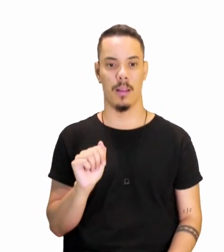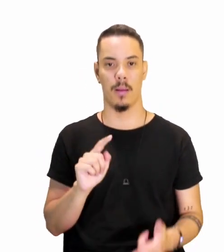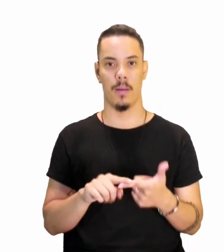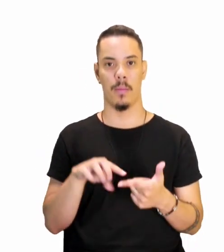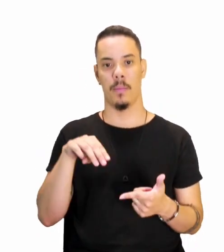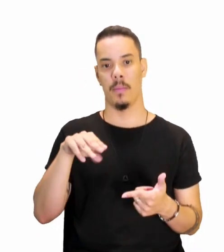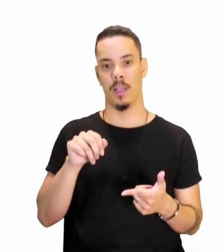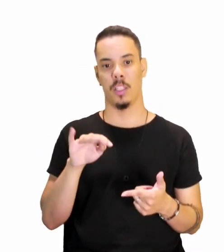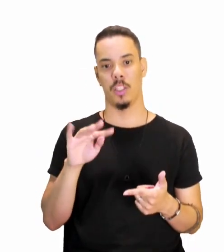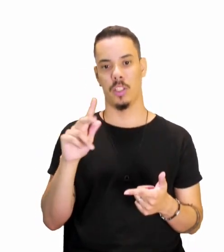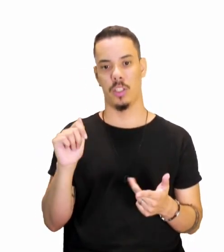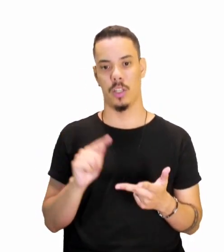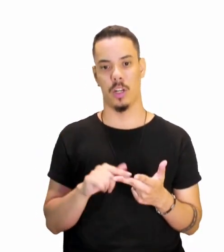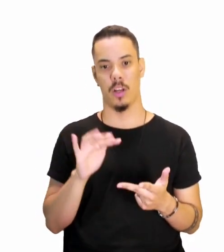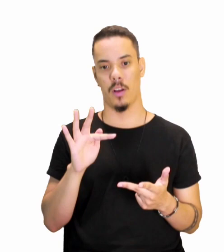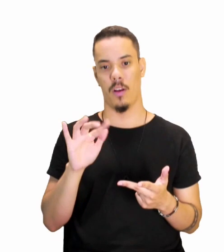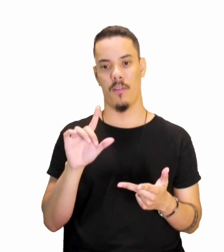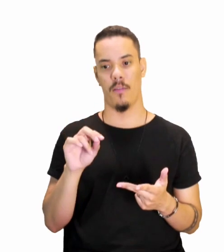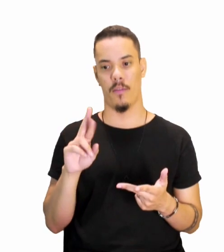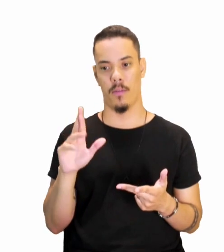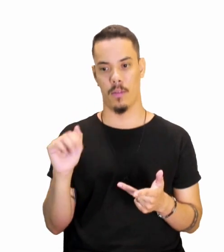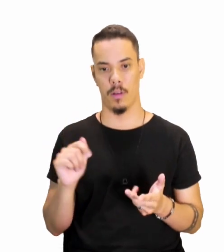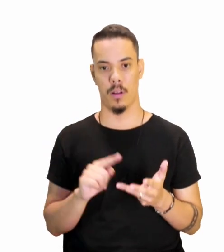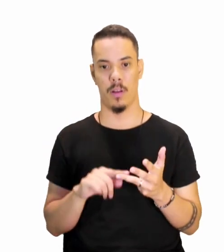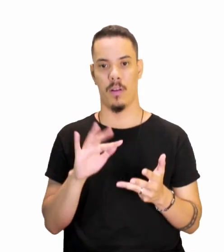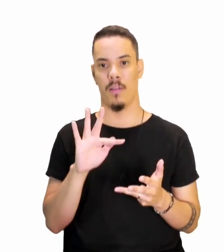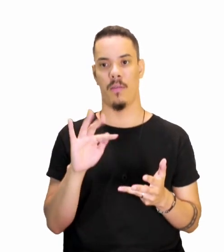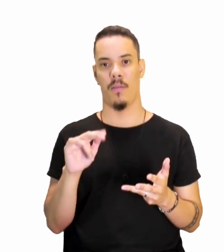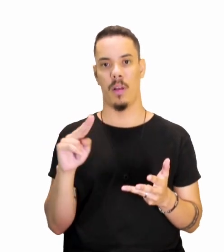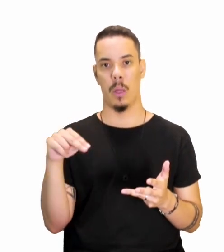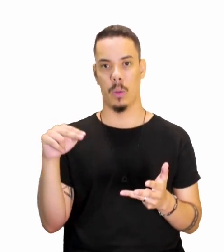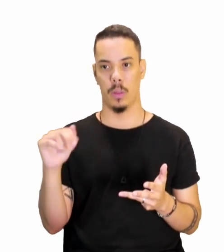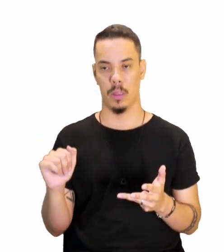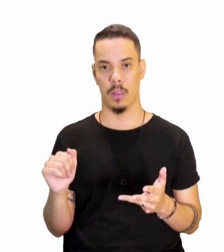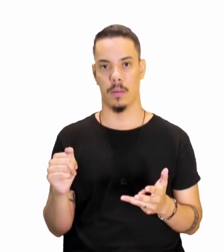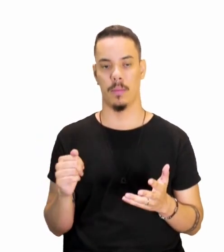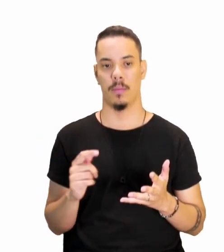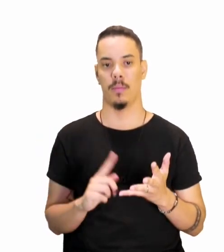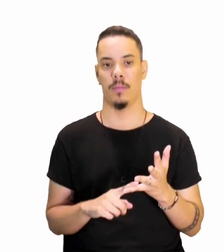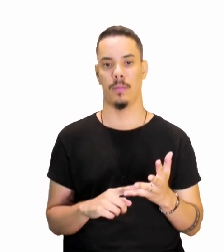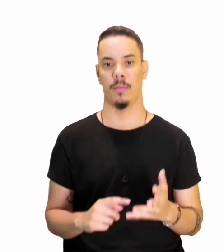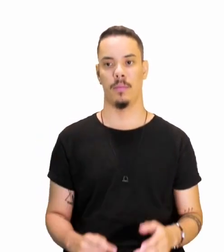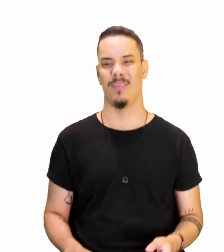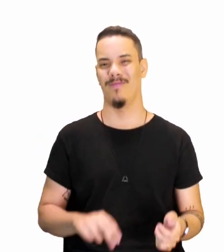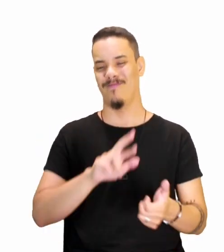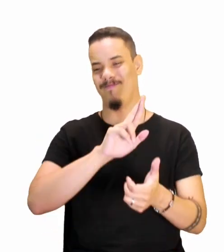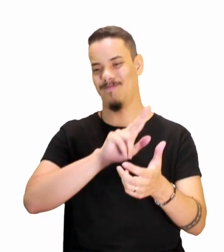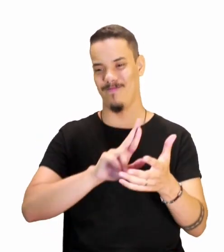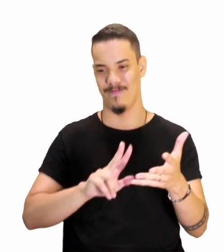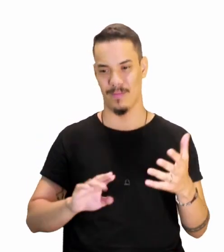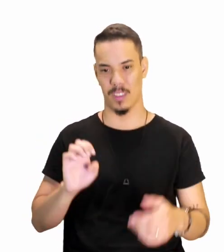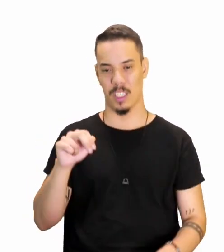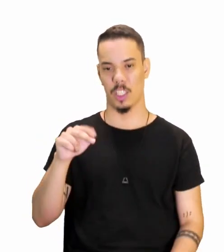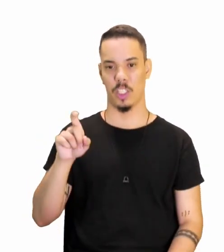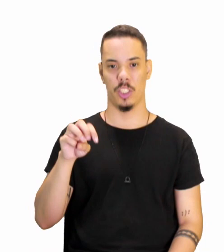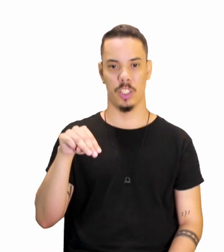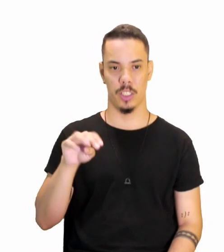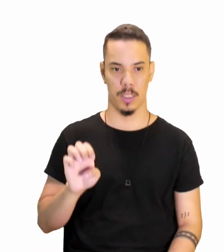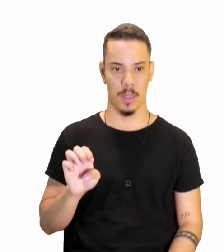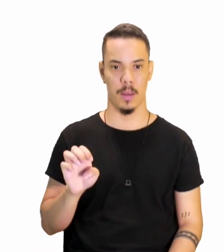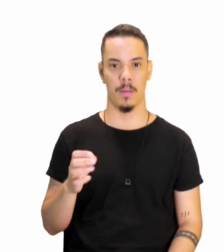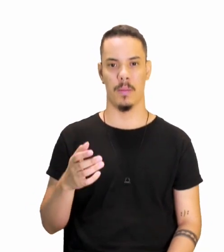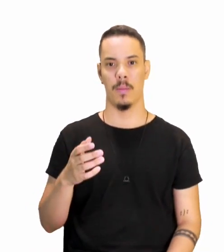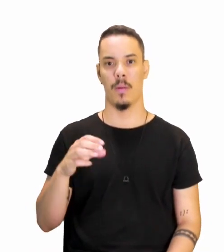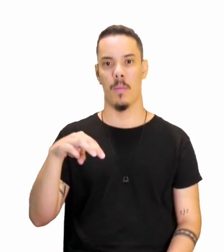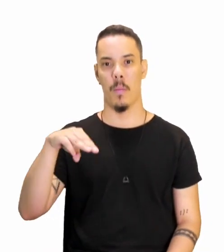matilha, flora, fauna, né? O que mais? Enxame, molho.